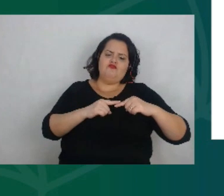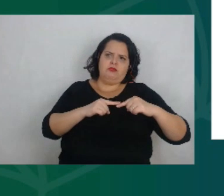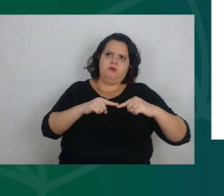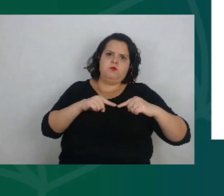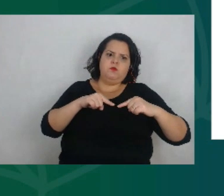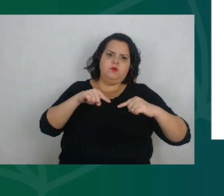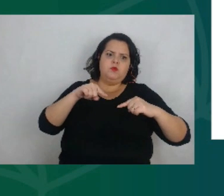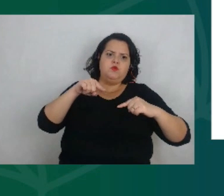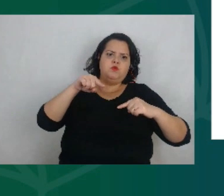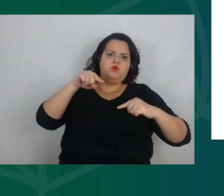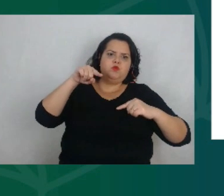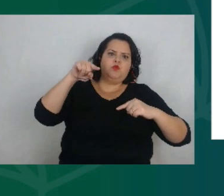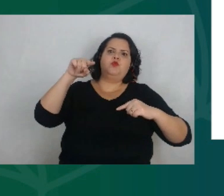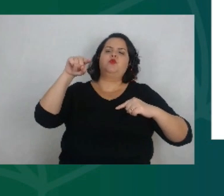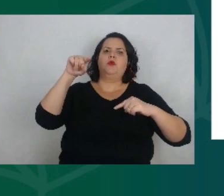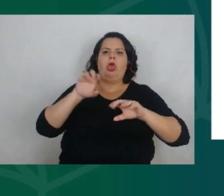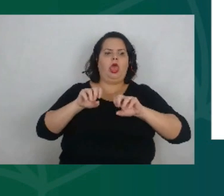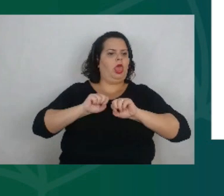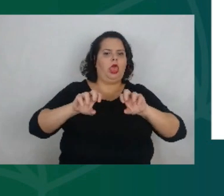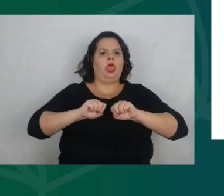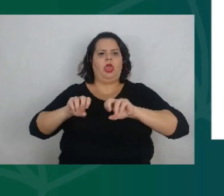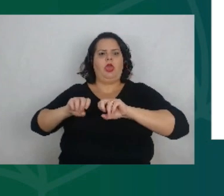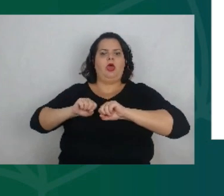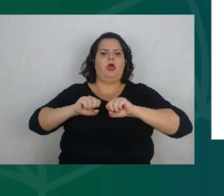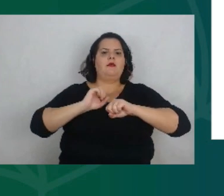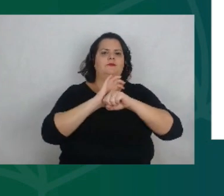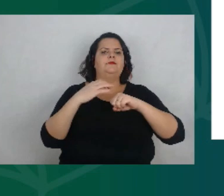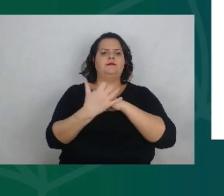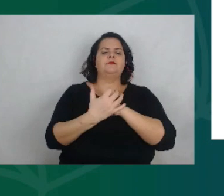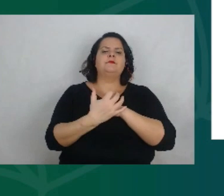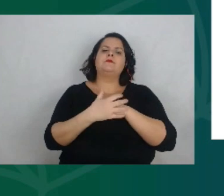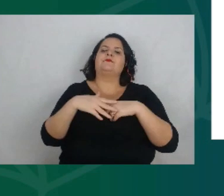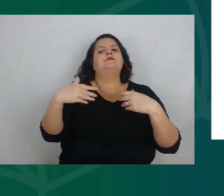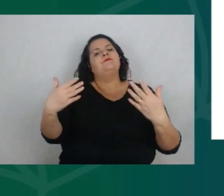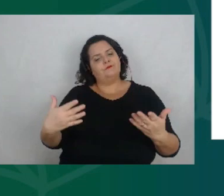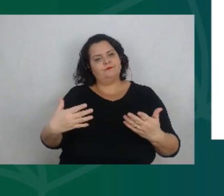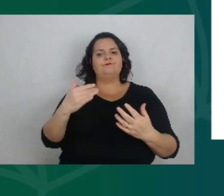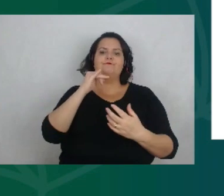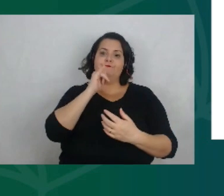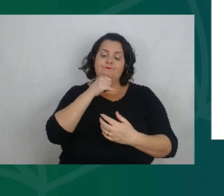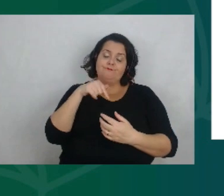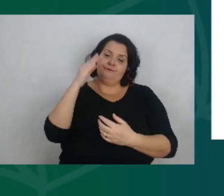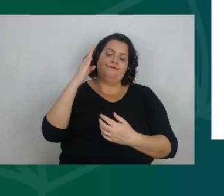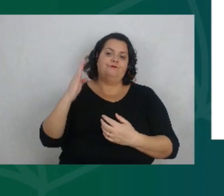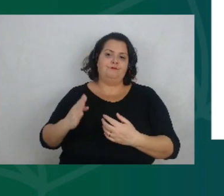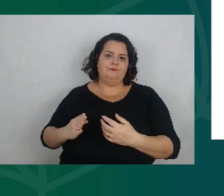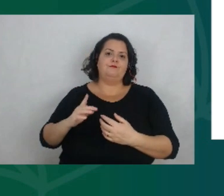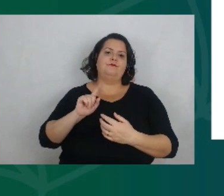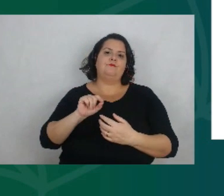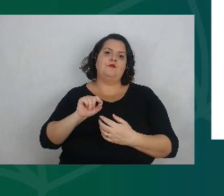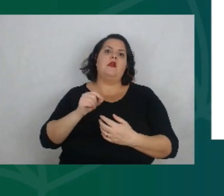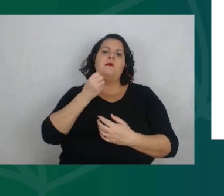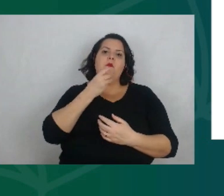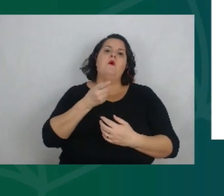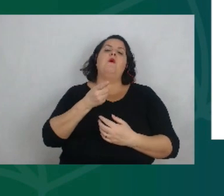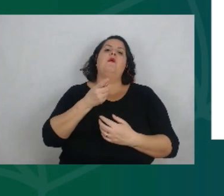curva ascendente de infecção por coronavírus. Então, infelizmente, é um país muito propício para a realização